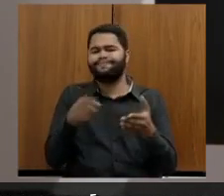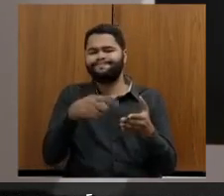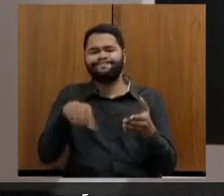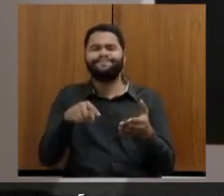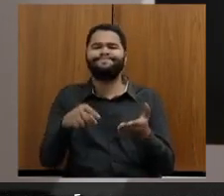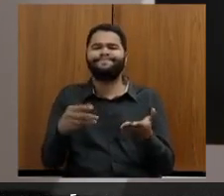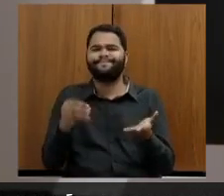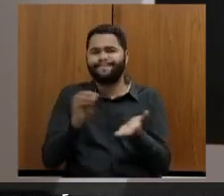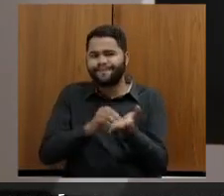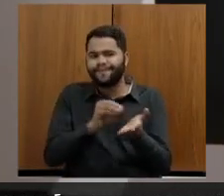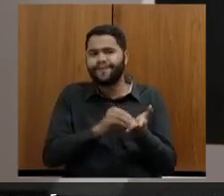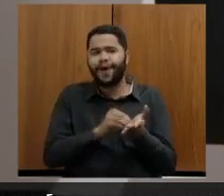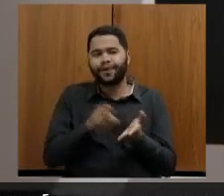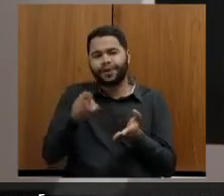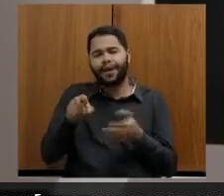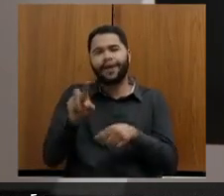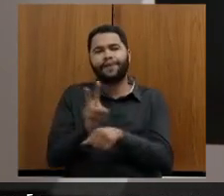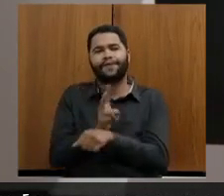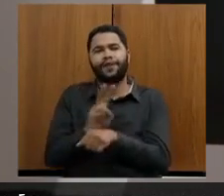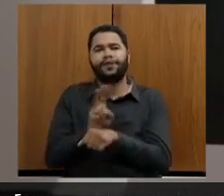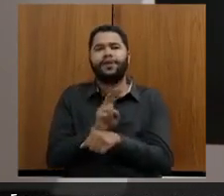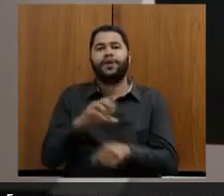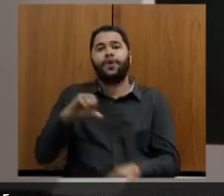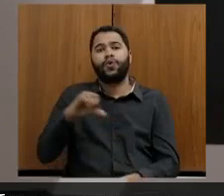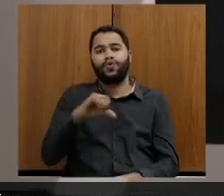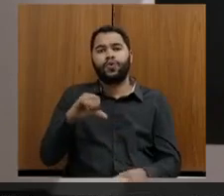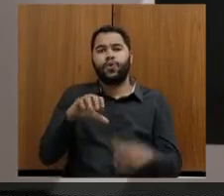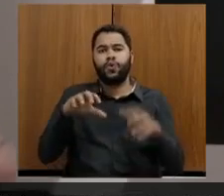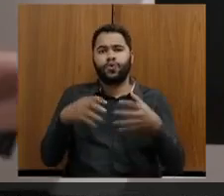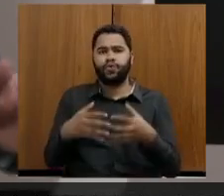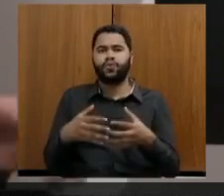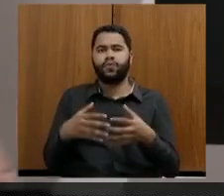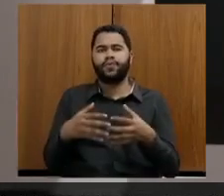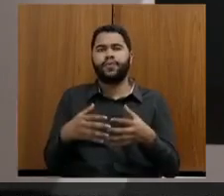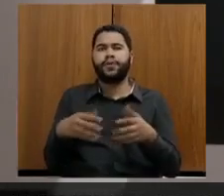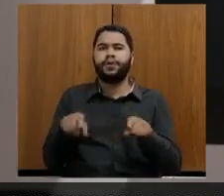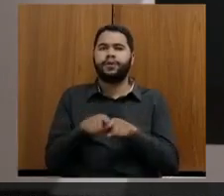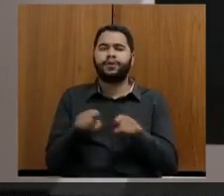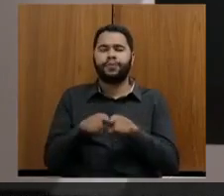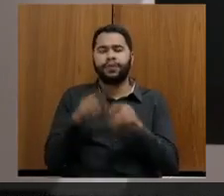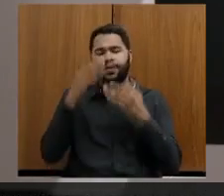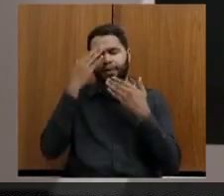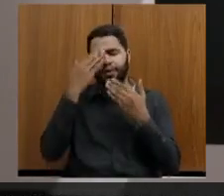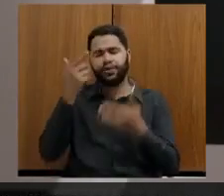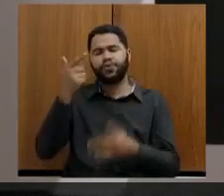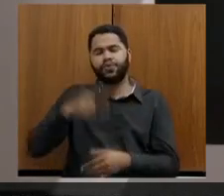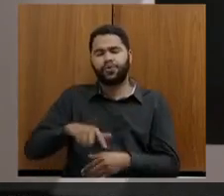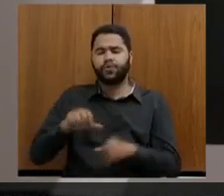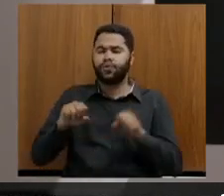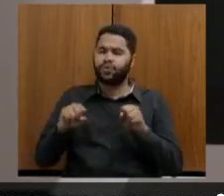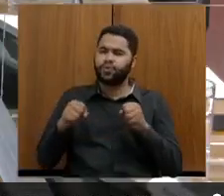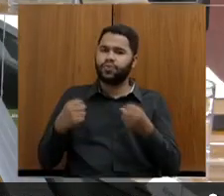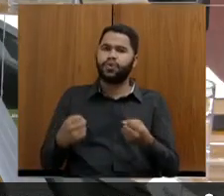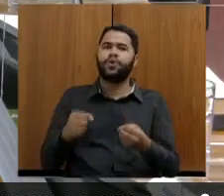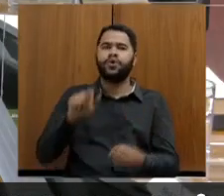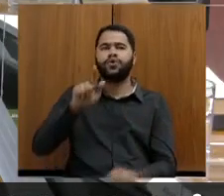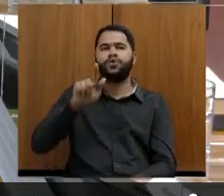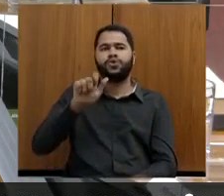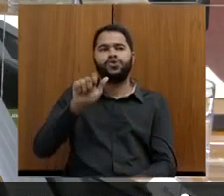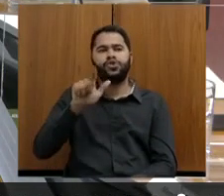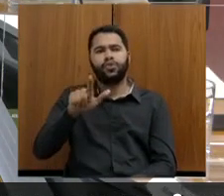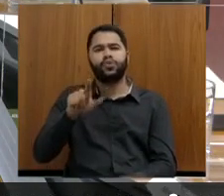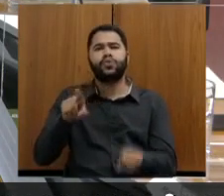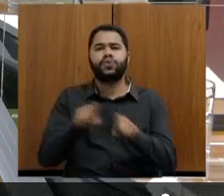em Varginha onde está o 9º Batalhão e agradeço mais uma vez ao a rádio Pereira